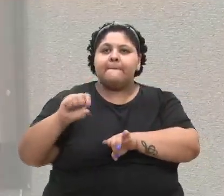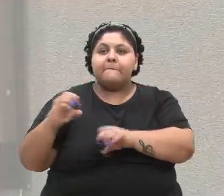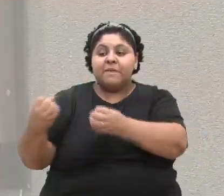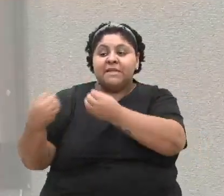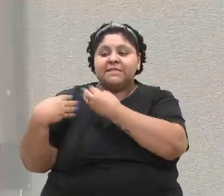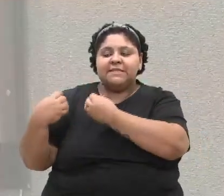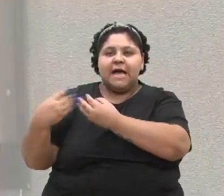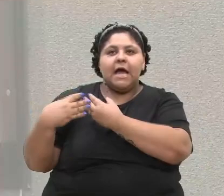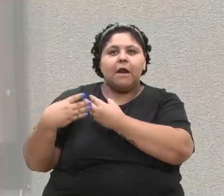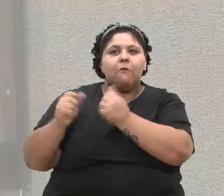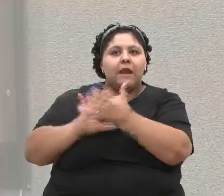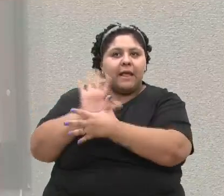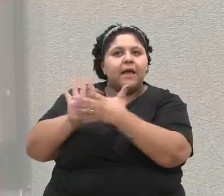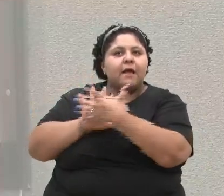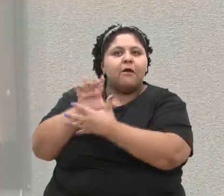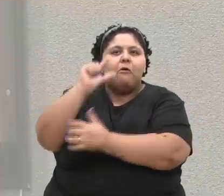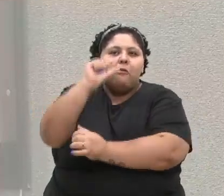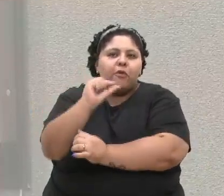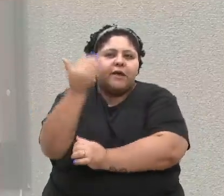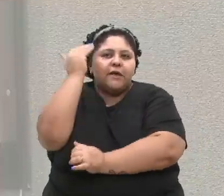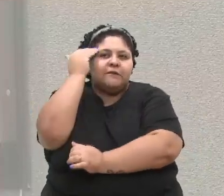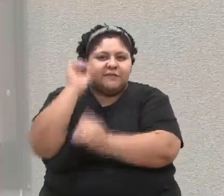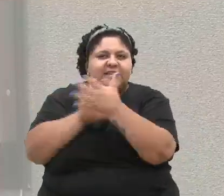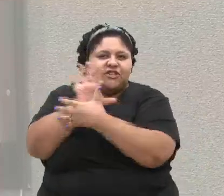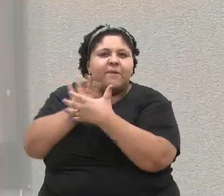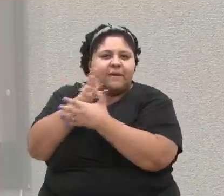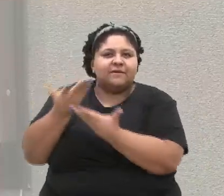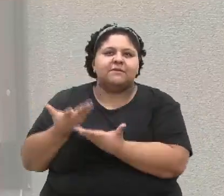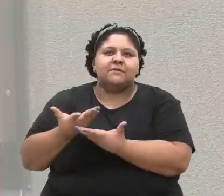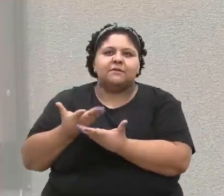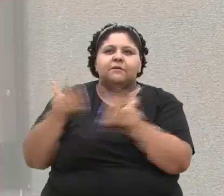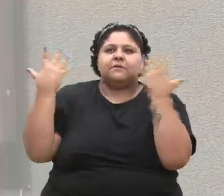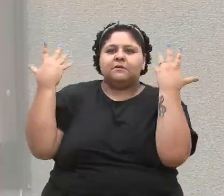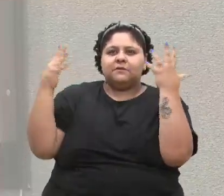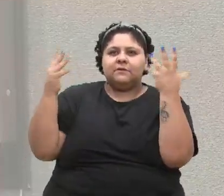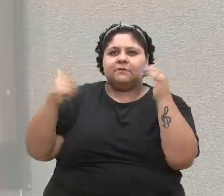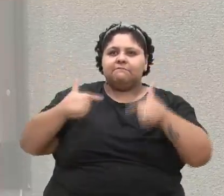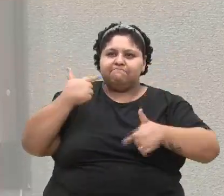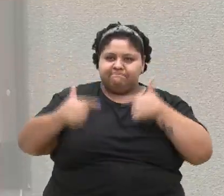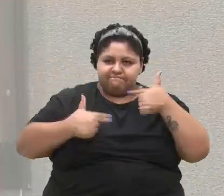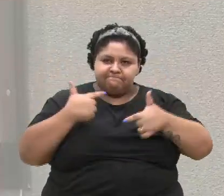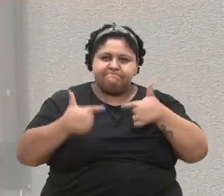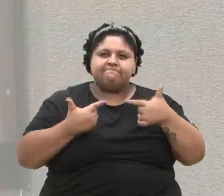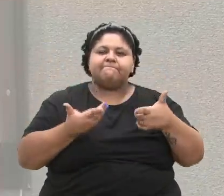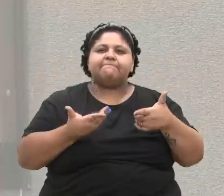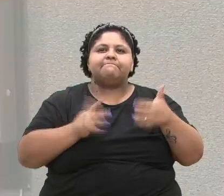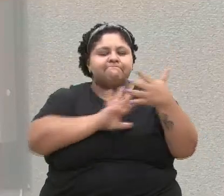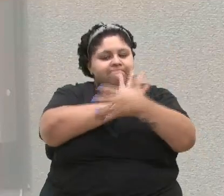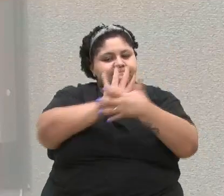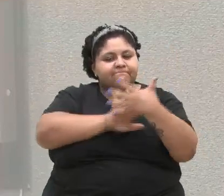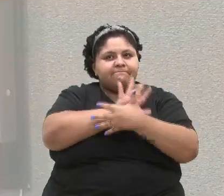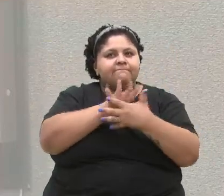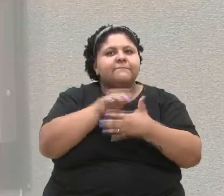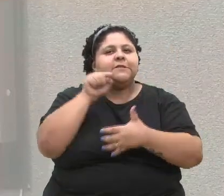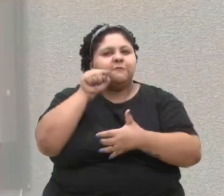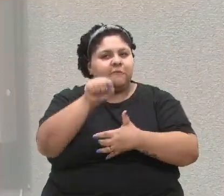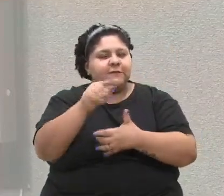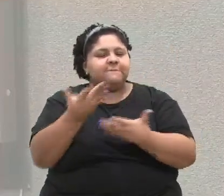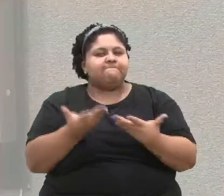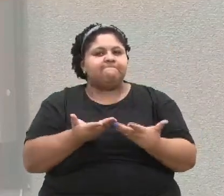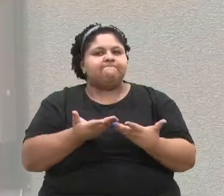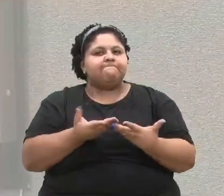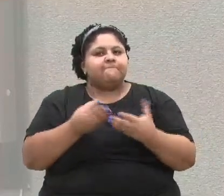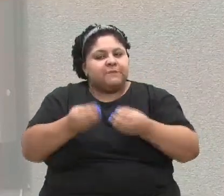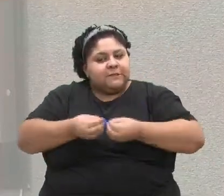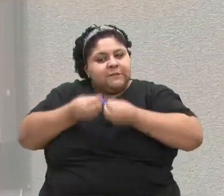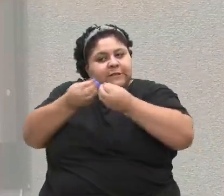ensinaram, né, o pouquinho que eu sei de Libras. Parabéns pelo trabalho, meninas das Libras. Vocês